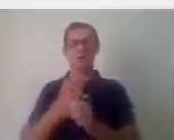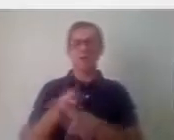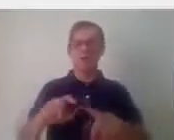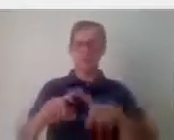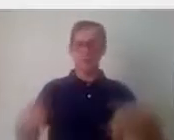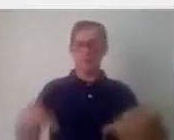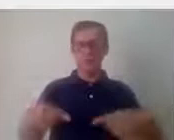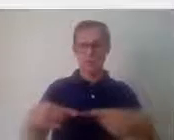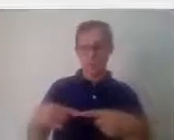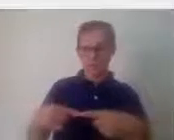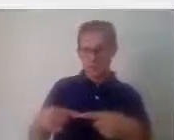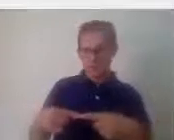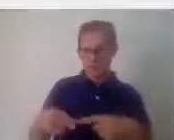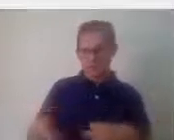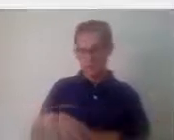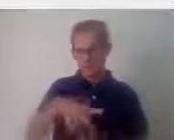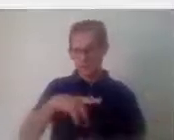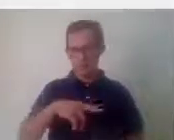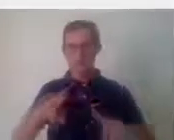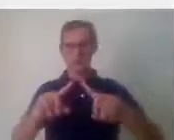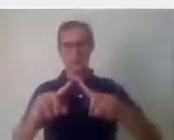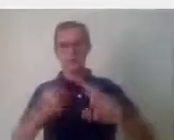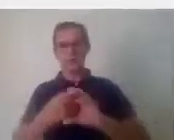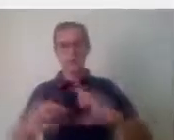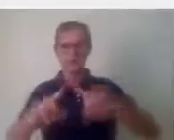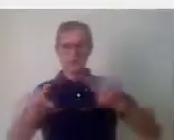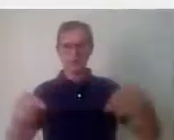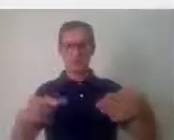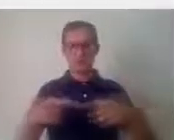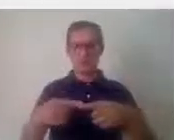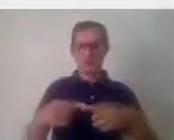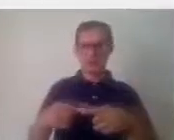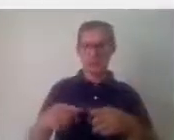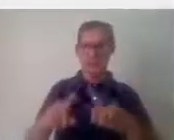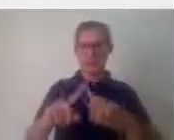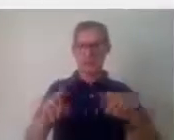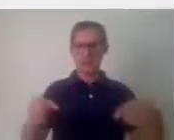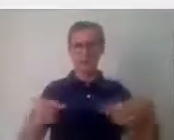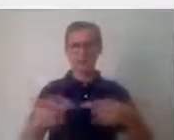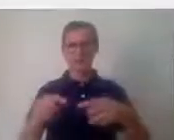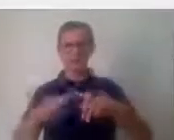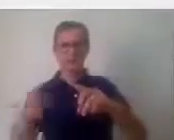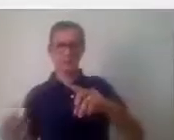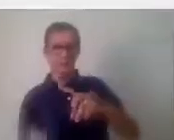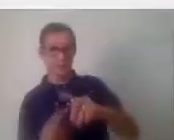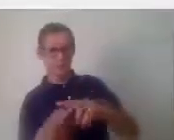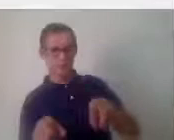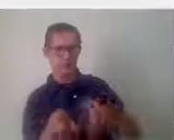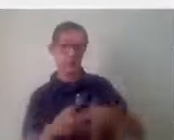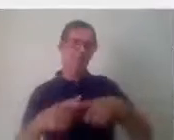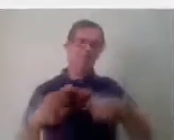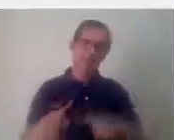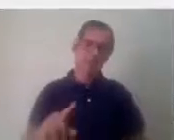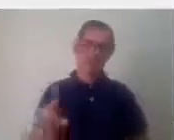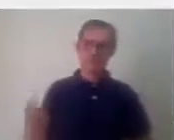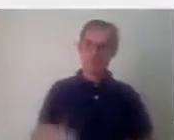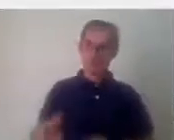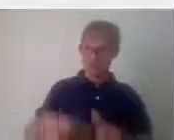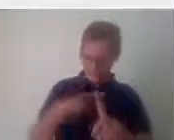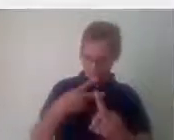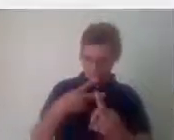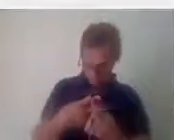área de regiões que têm o formato quadrado, retangular e também circular. As integrais